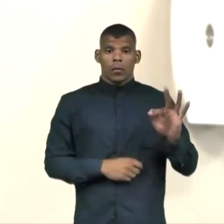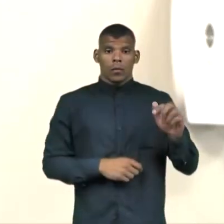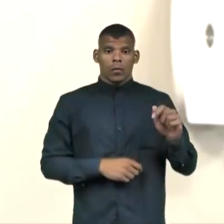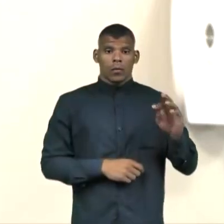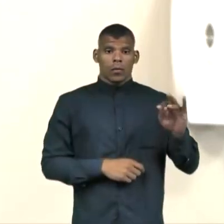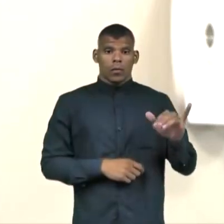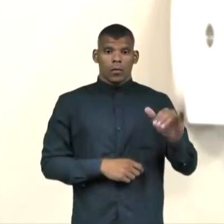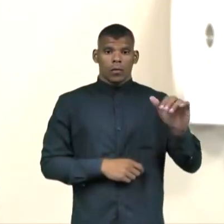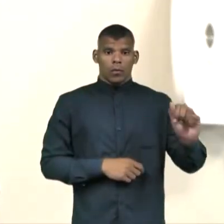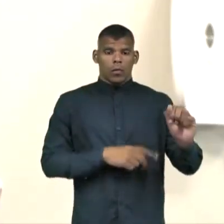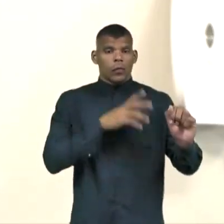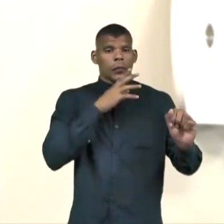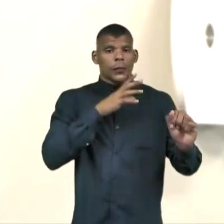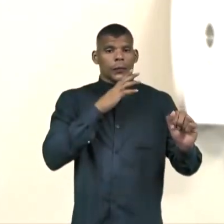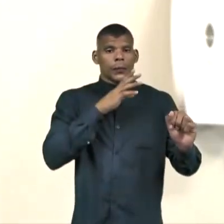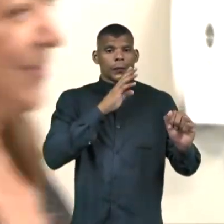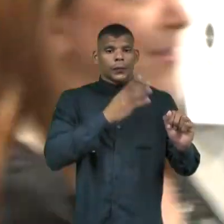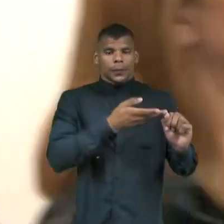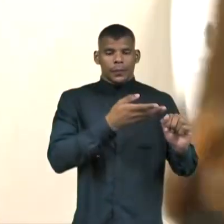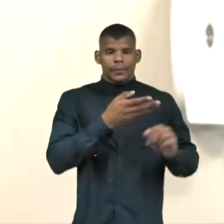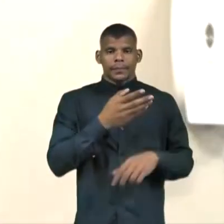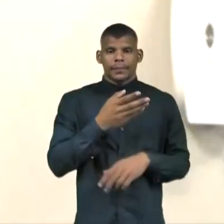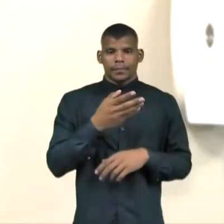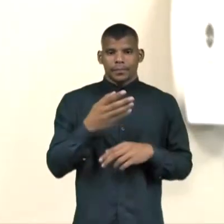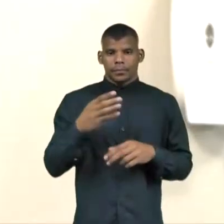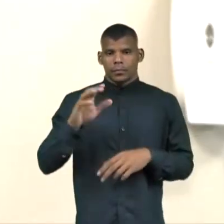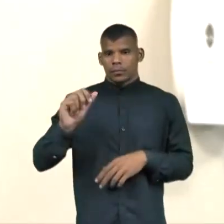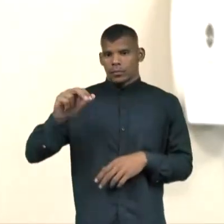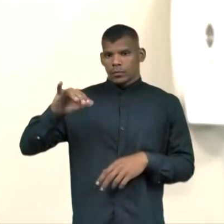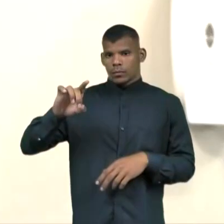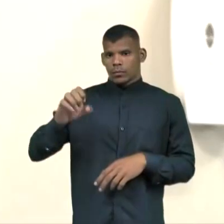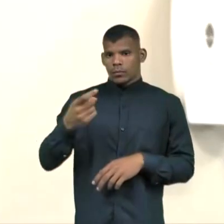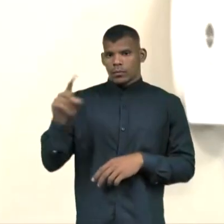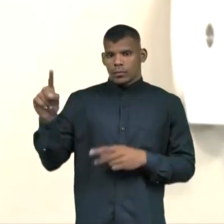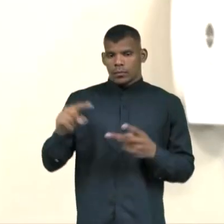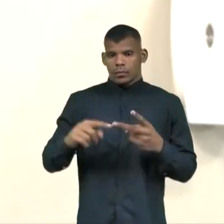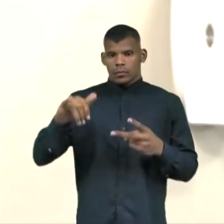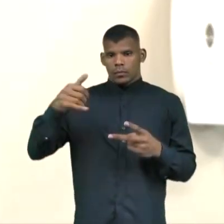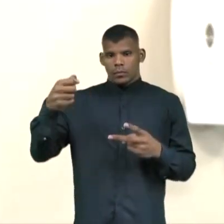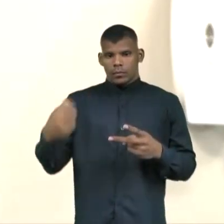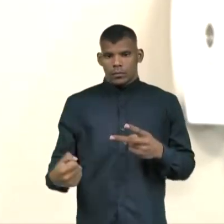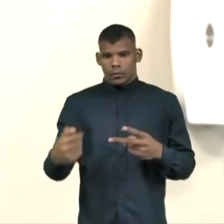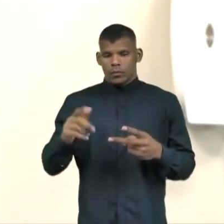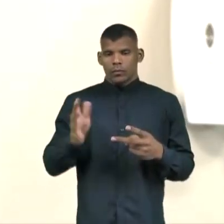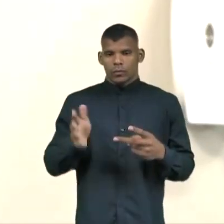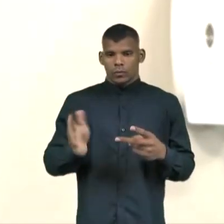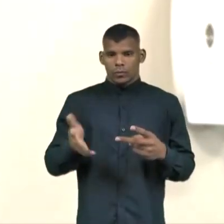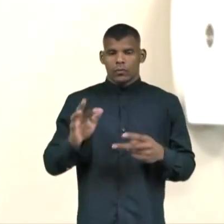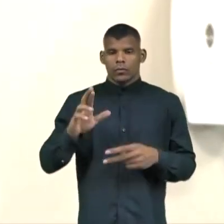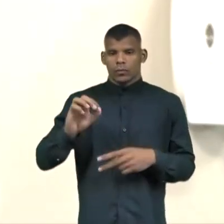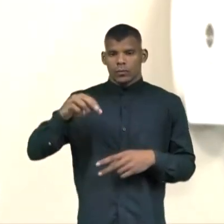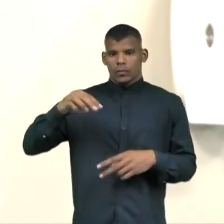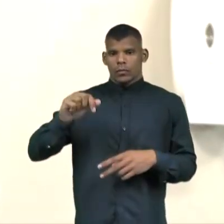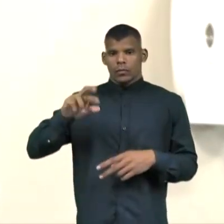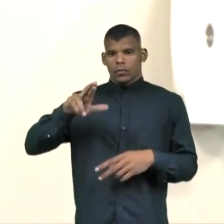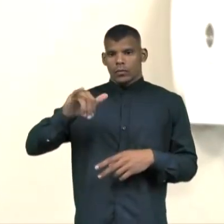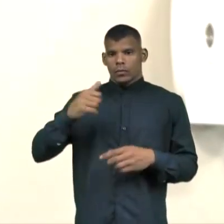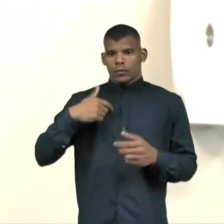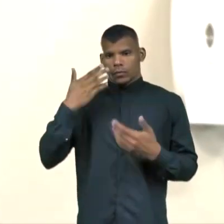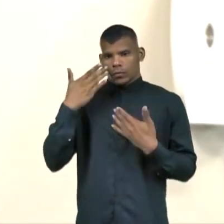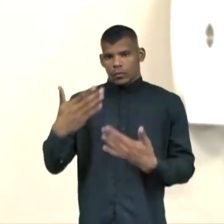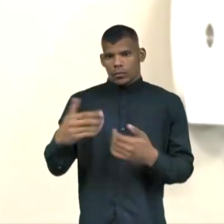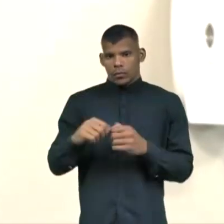o Santuário de Fátima. Então, no Canindé, no Juazeiro, já existem as romarias. O que a gente está vendo que será feito é